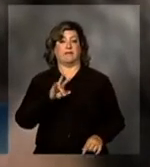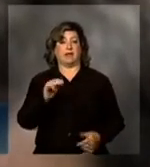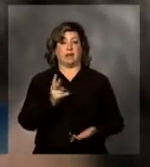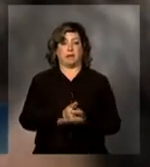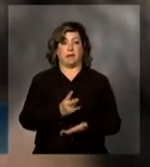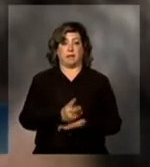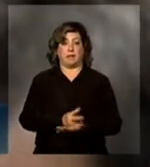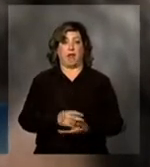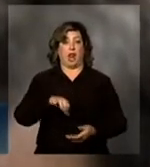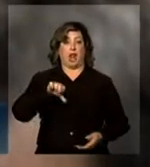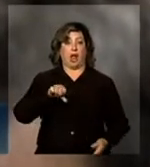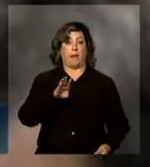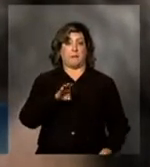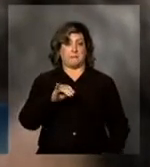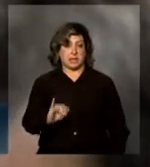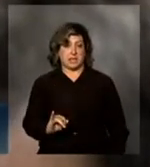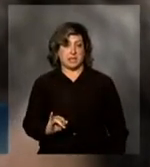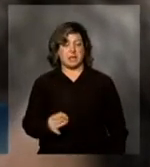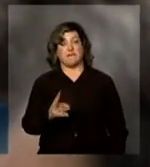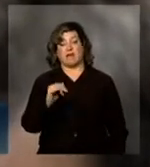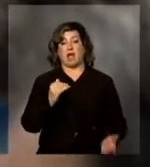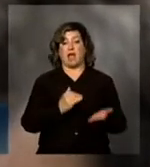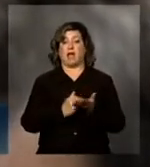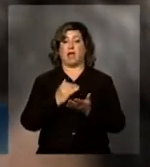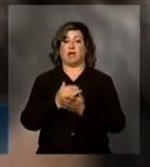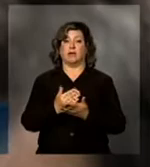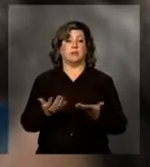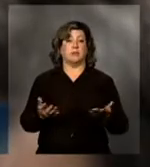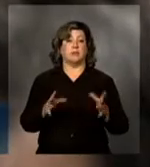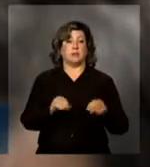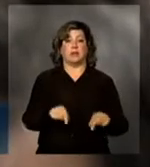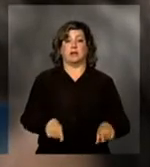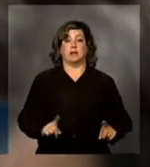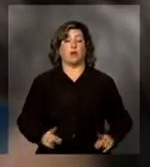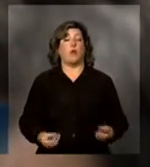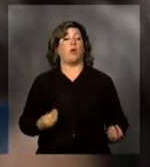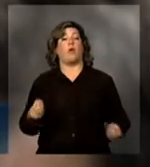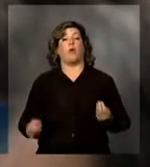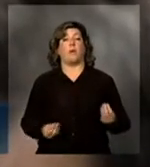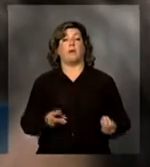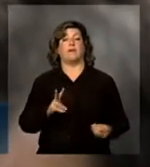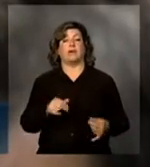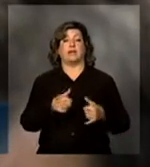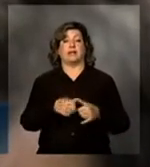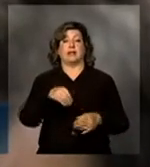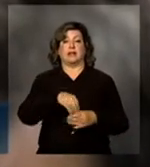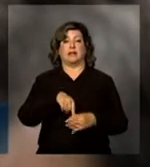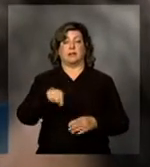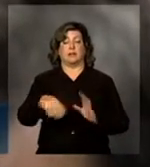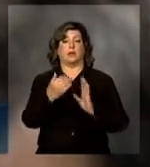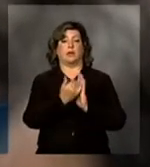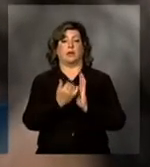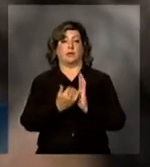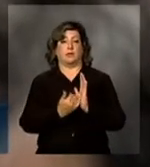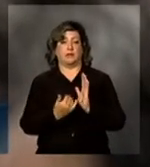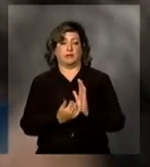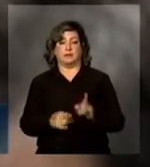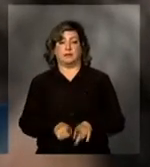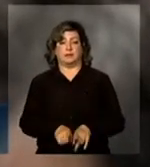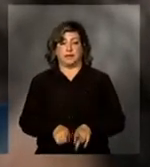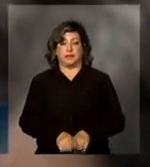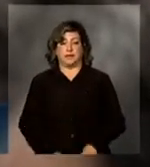lá os 9 bilhões, vai ter aumento, isso não foi mexido... Como é que vai estar dentro dessa programação aí